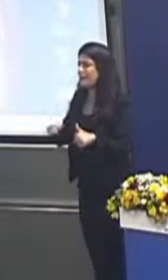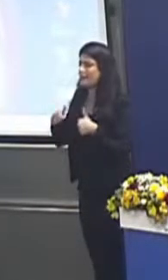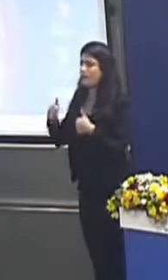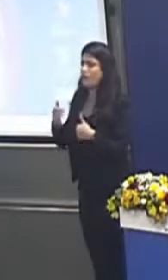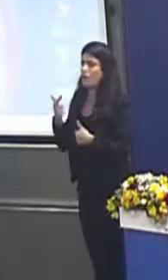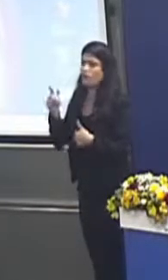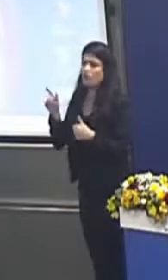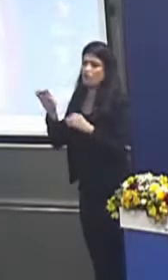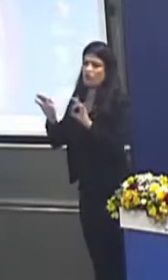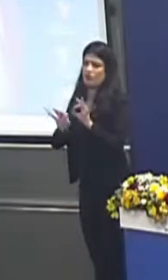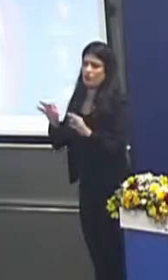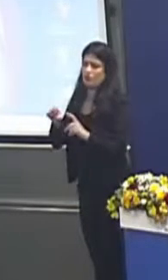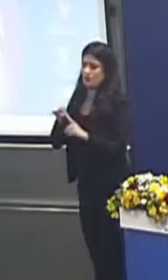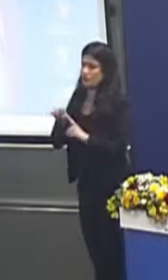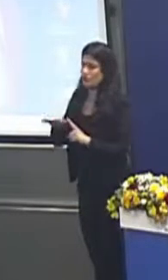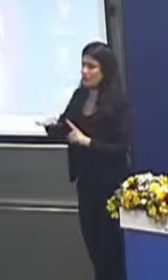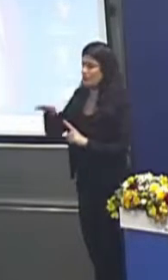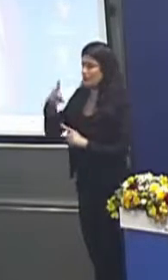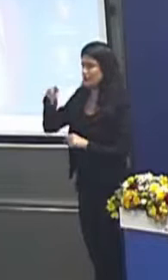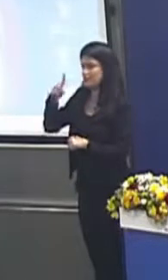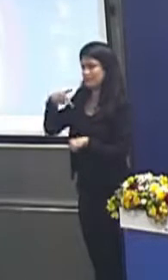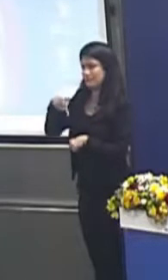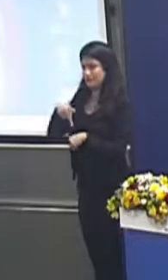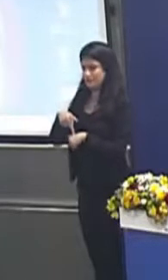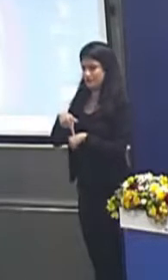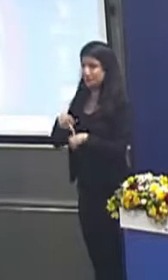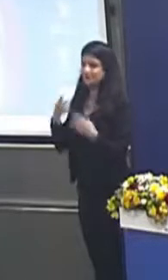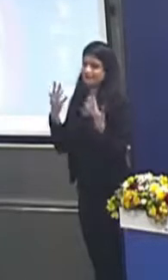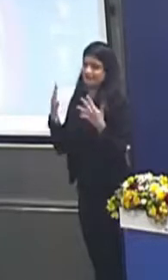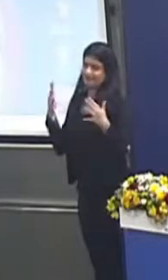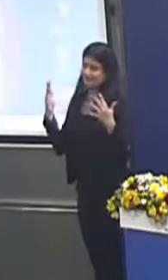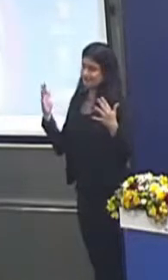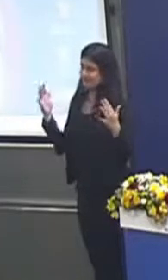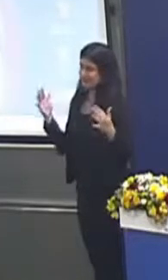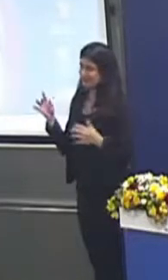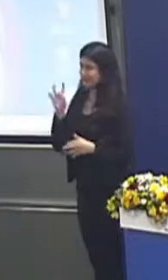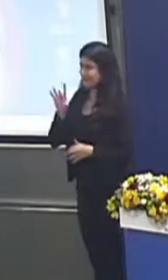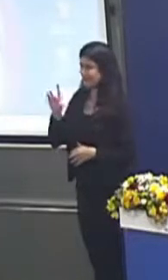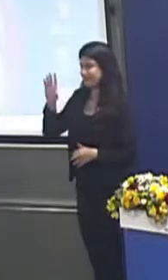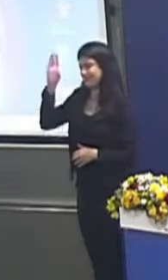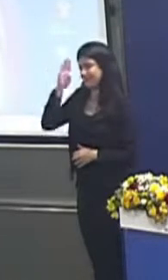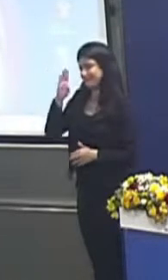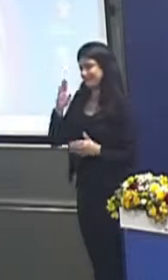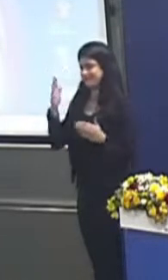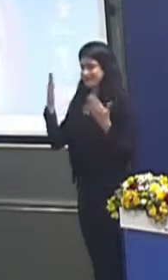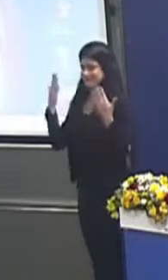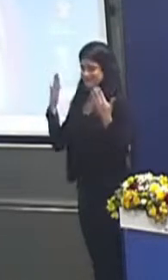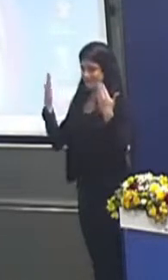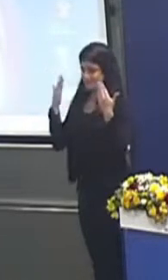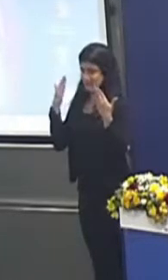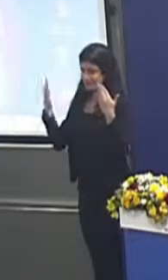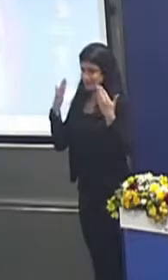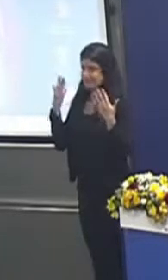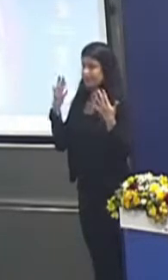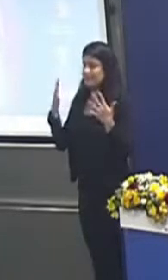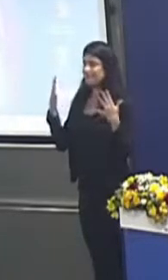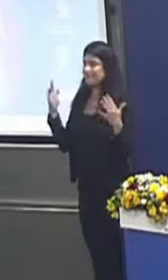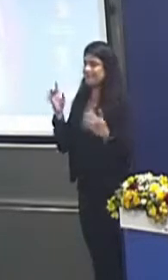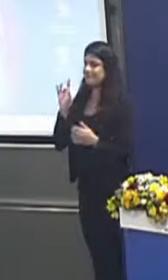outro projeto de sociedade para esse país. Parabéns à psicologia brasileira, parabéns a cada um de